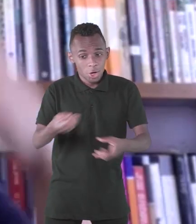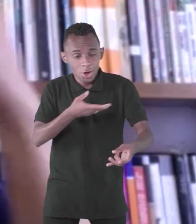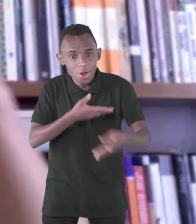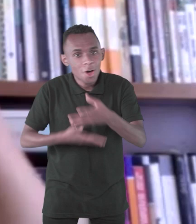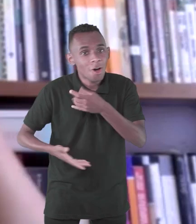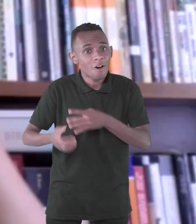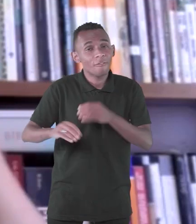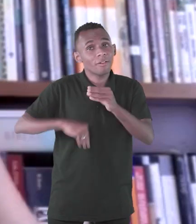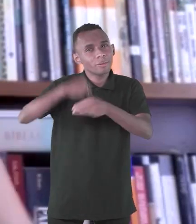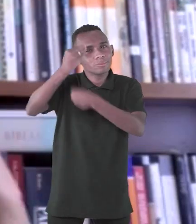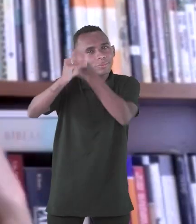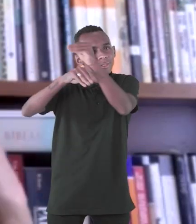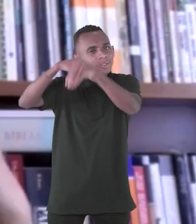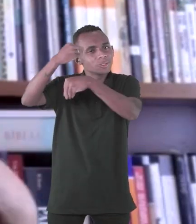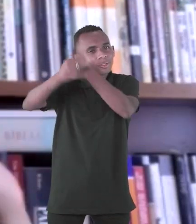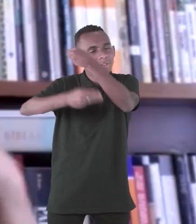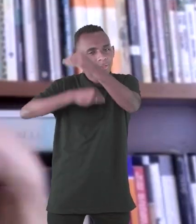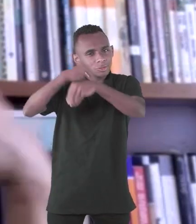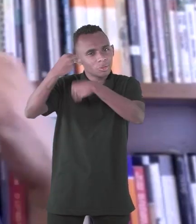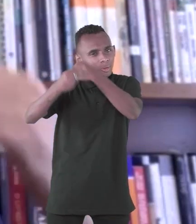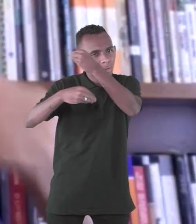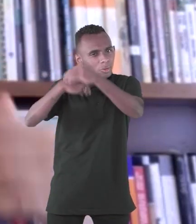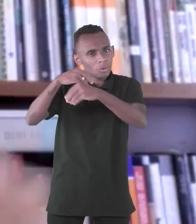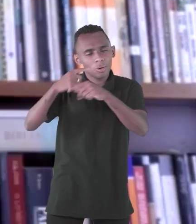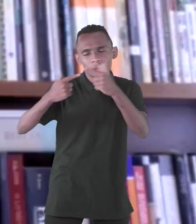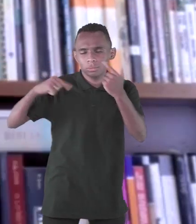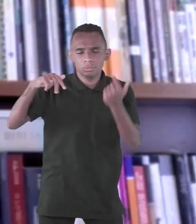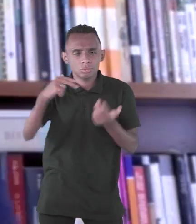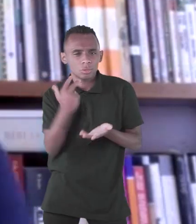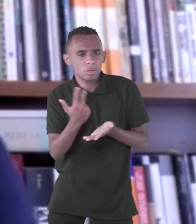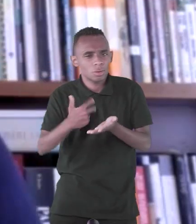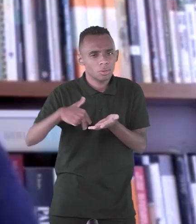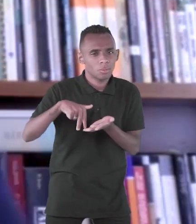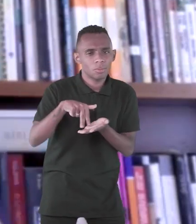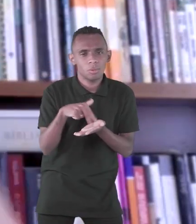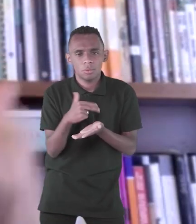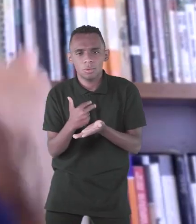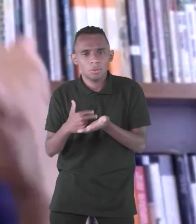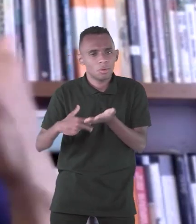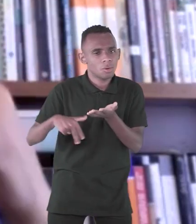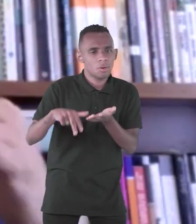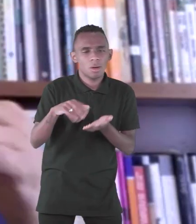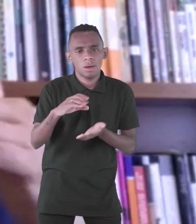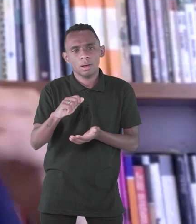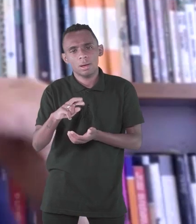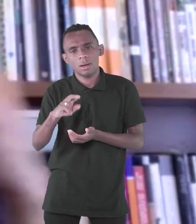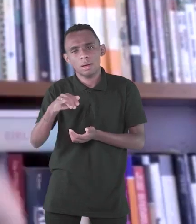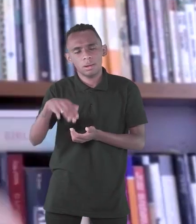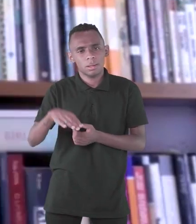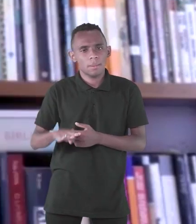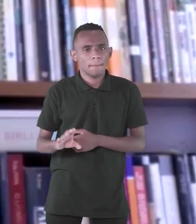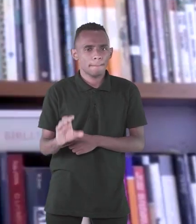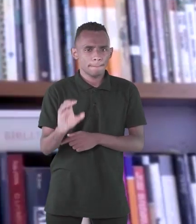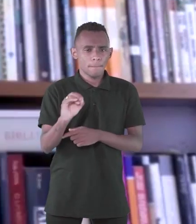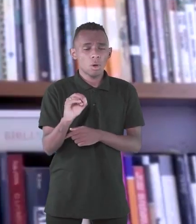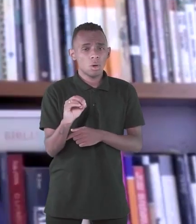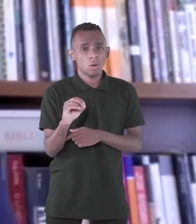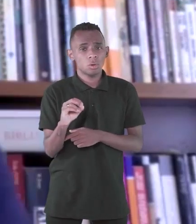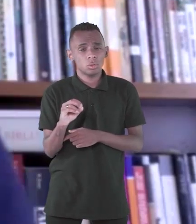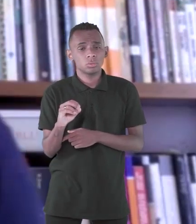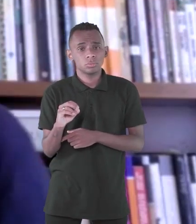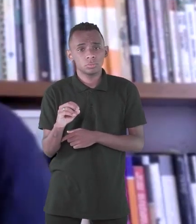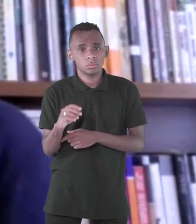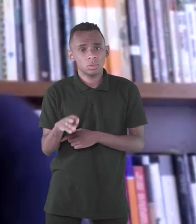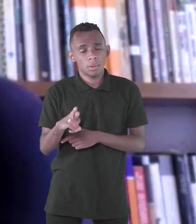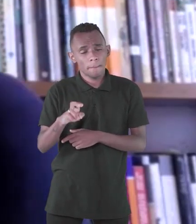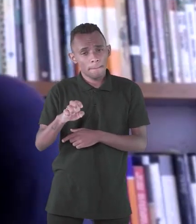que mistura a eletrônica com a música dançante, com o carimbó, com o brega, que é